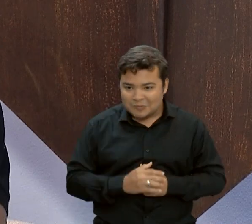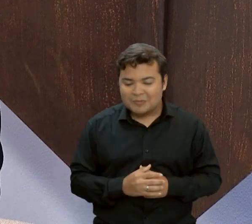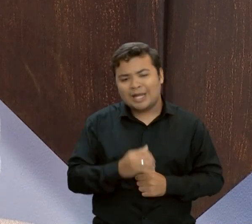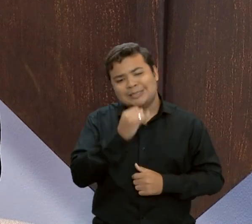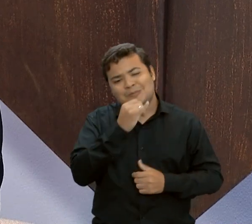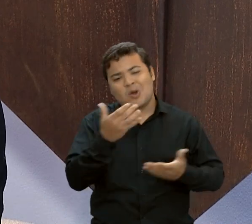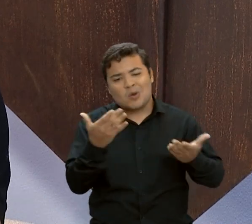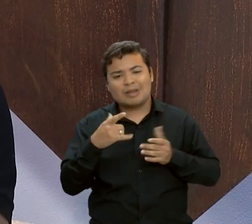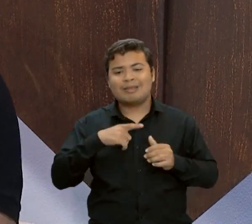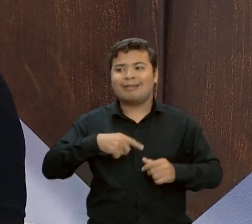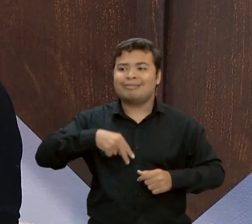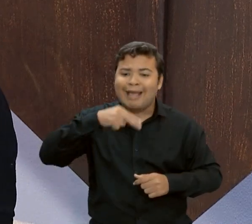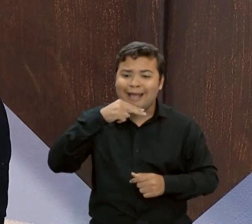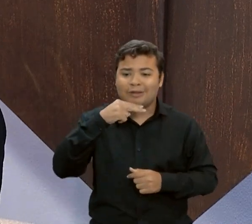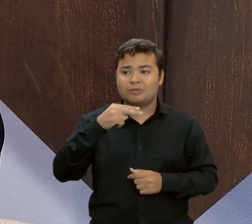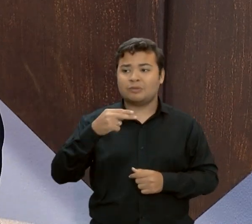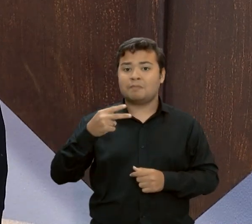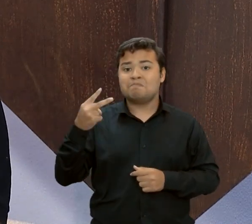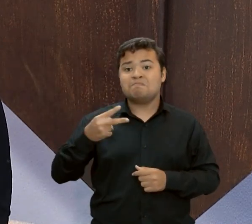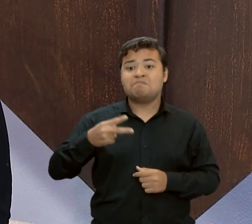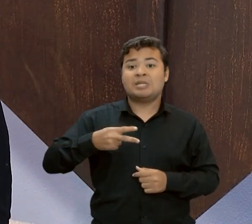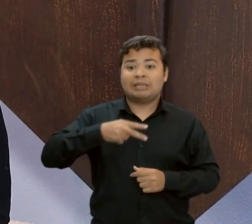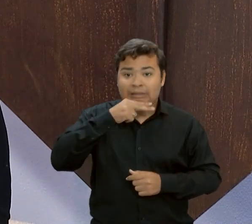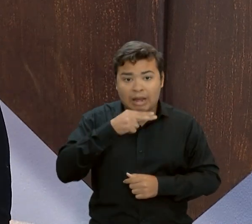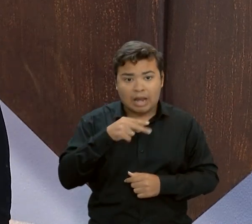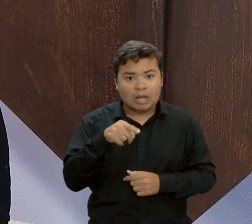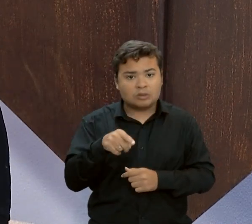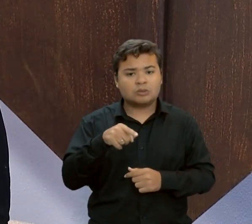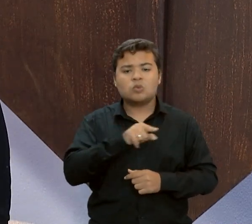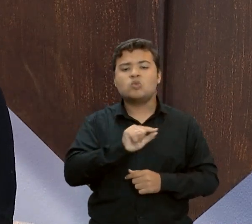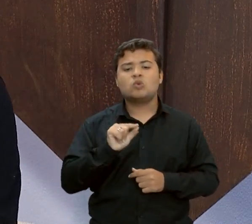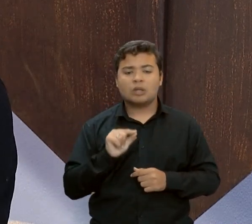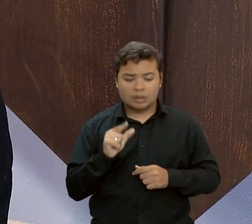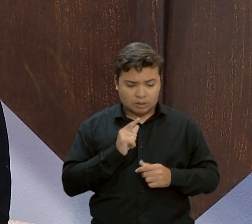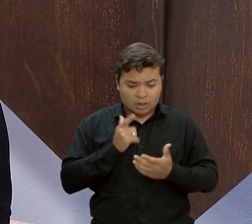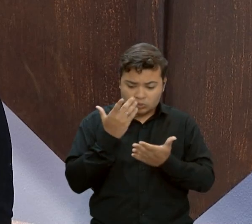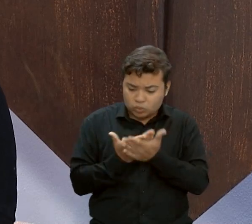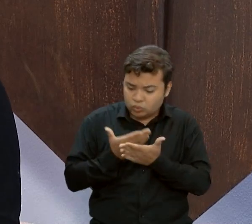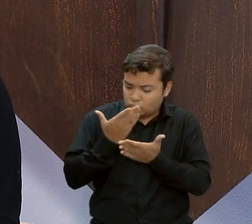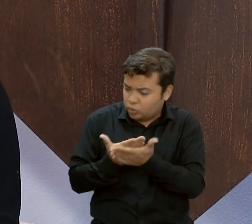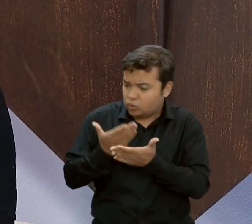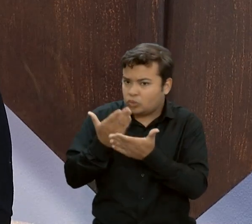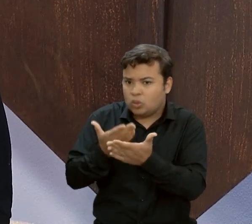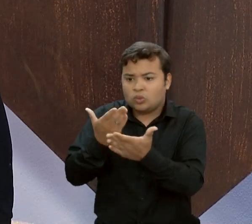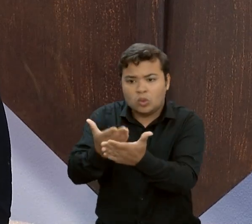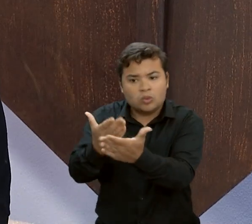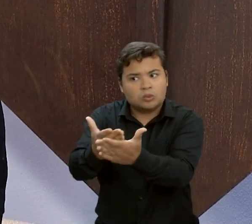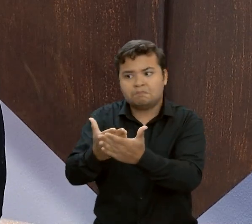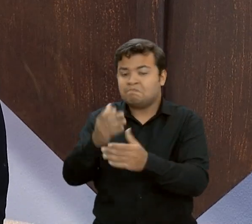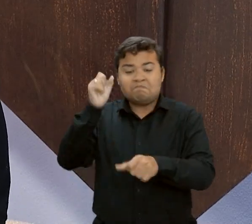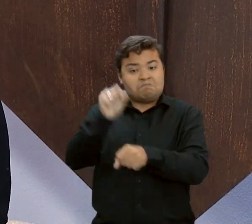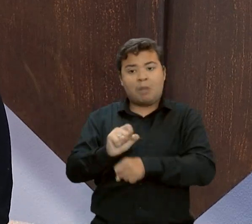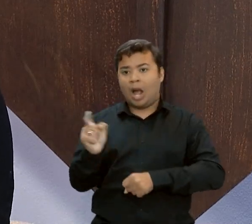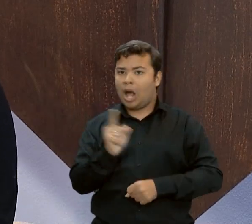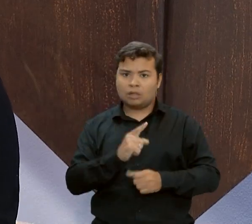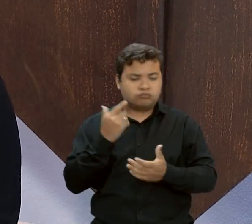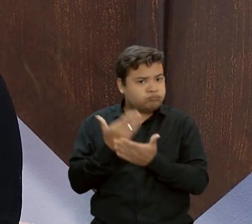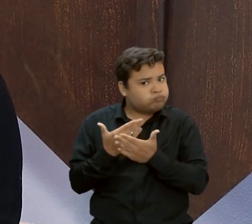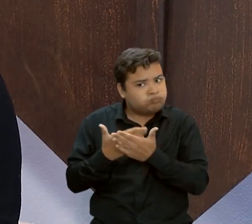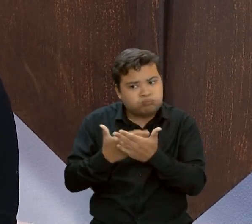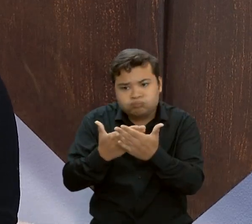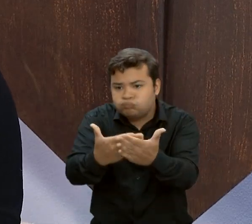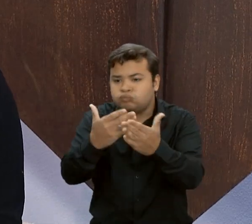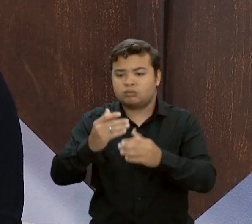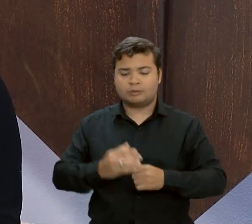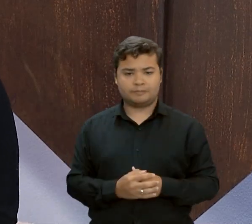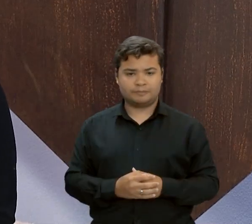netos, bisnetos, né, nessa formação que a gente fala que é continuada, porque isso não para, né? Sempre a gente está estudando, melhorando, né? Agora mesmo nós